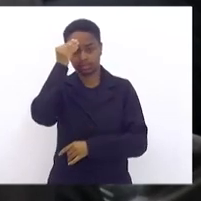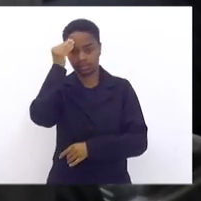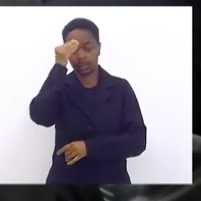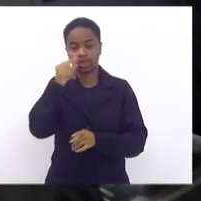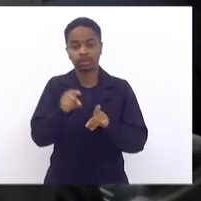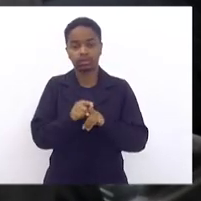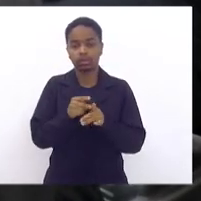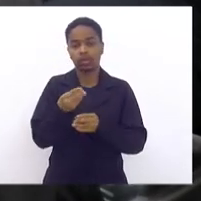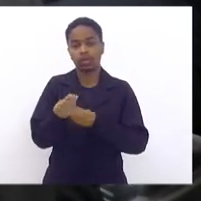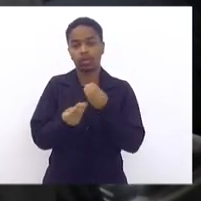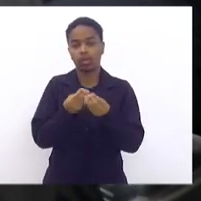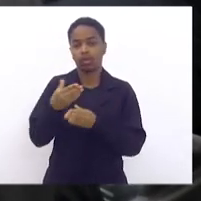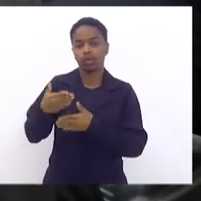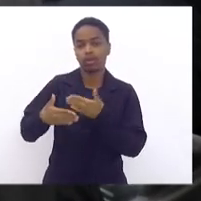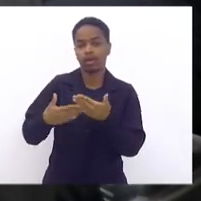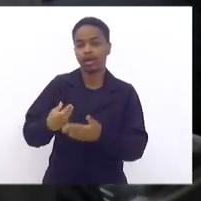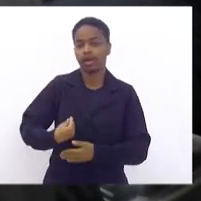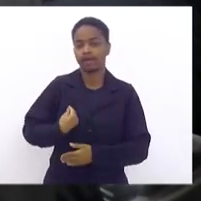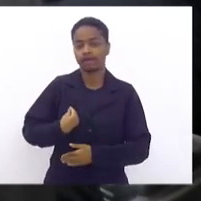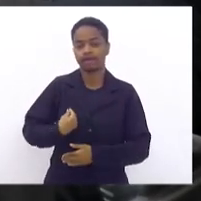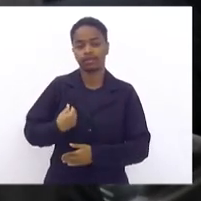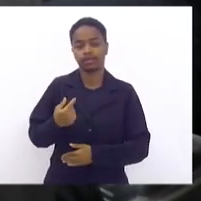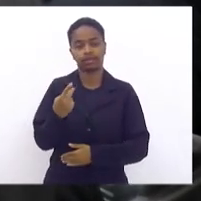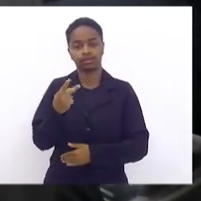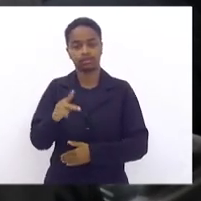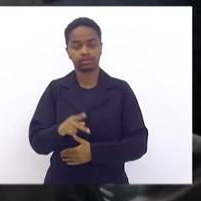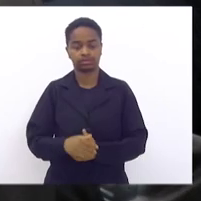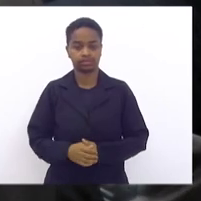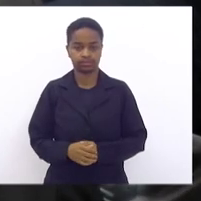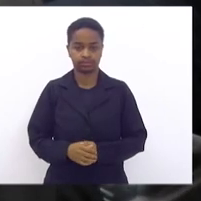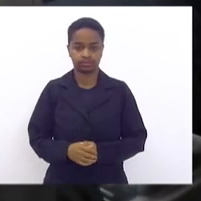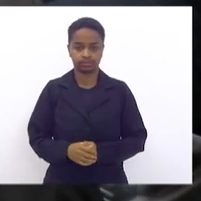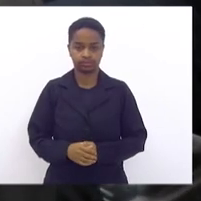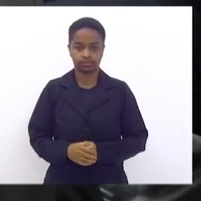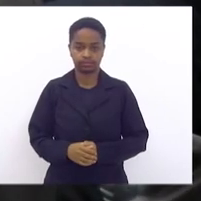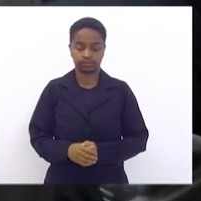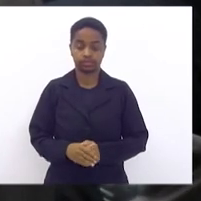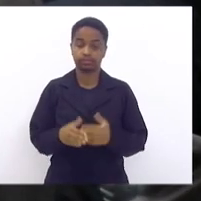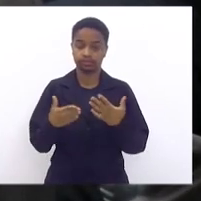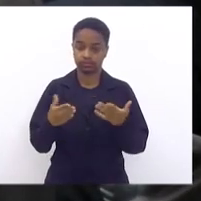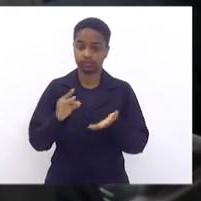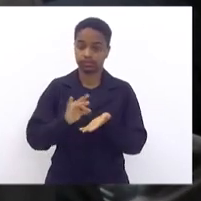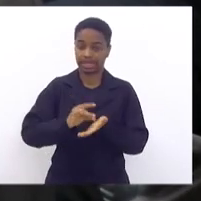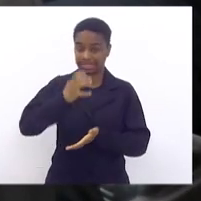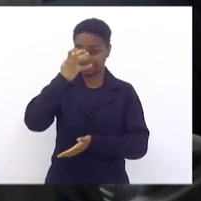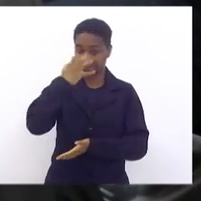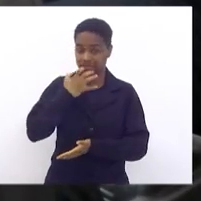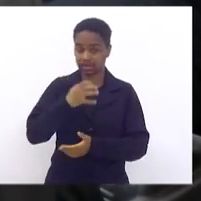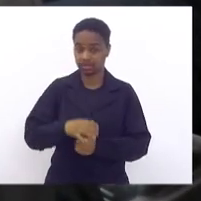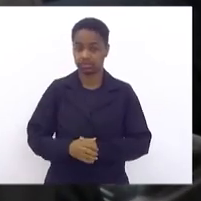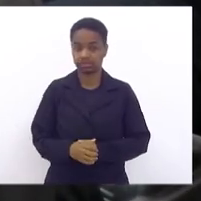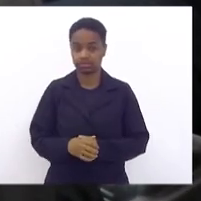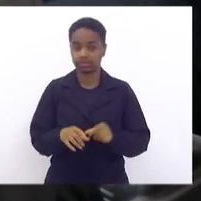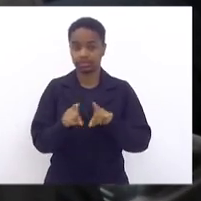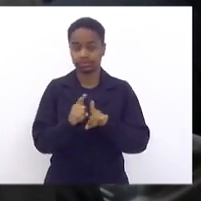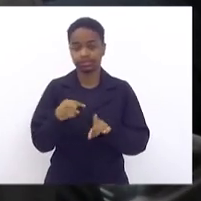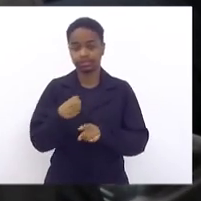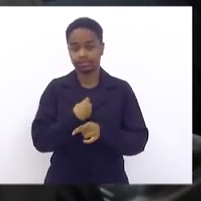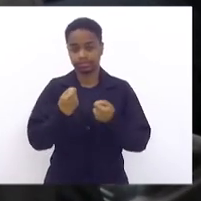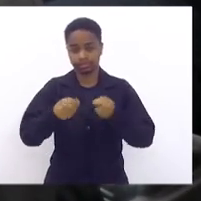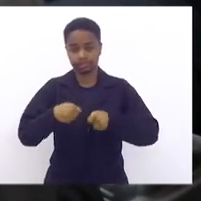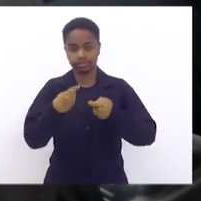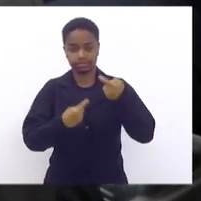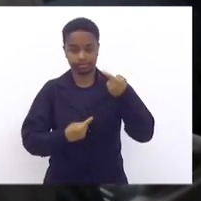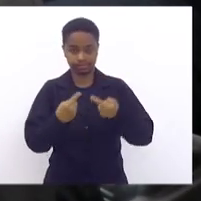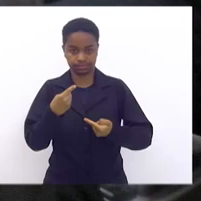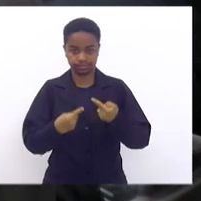o que se transformou a vida dessa mulher, né? Então, é muito sério, e a gente tem que trazer esse